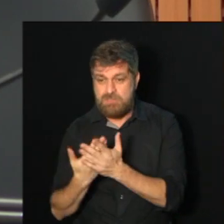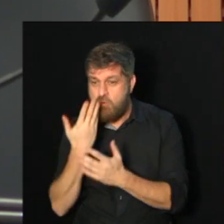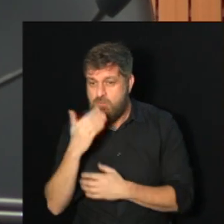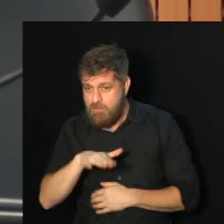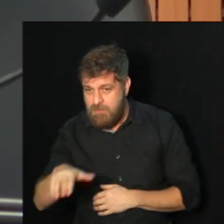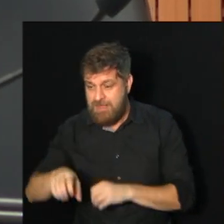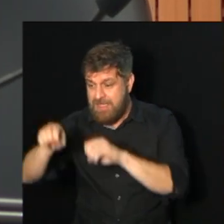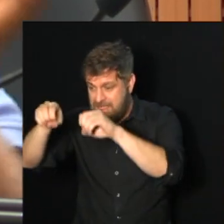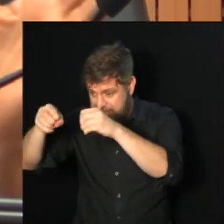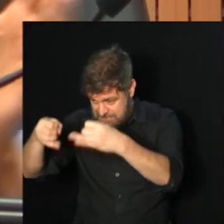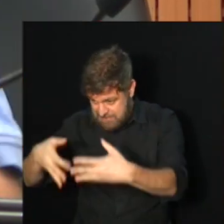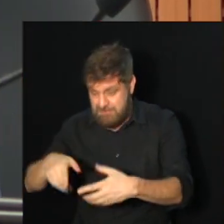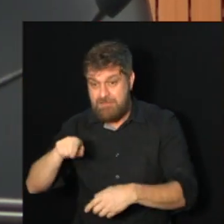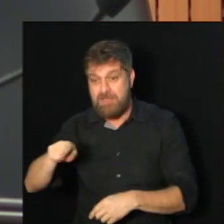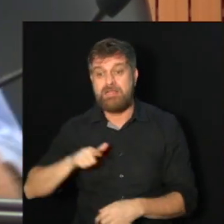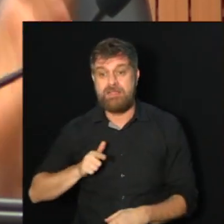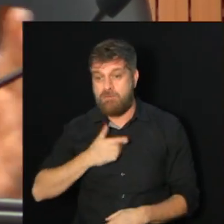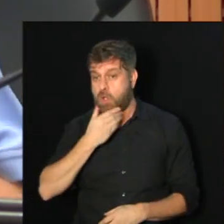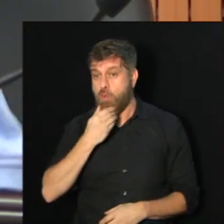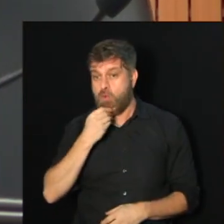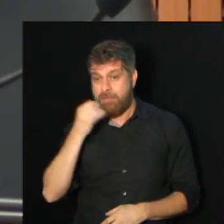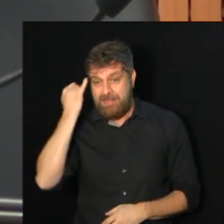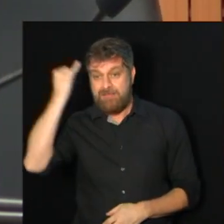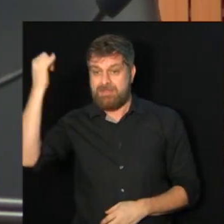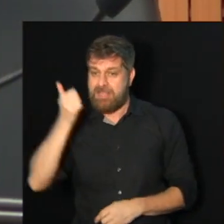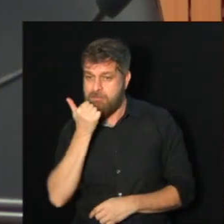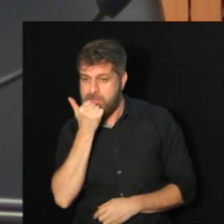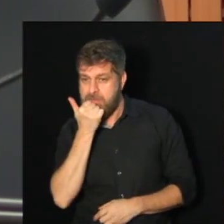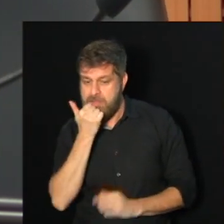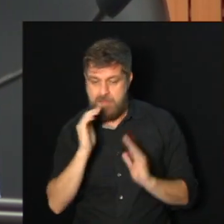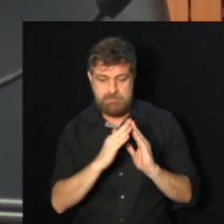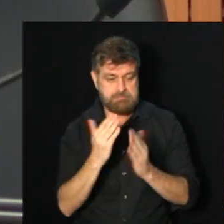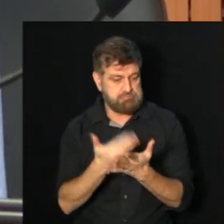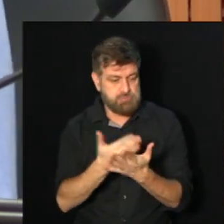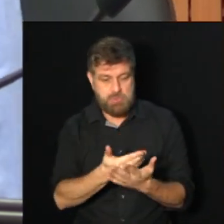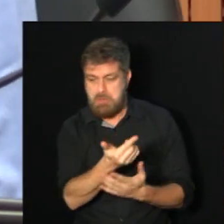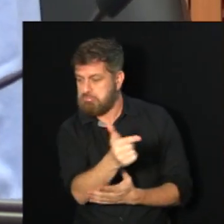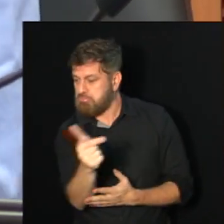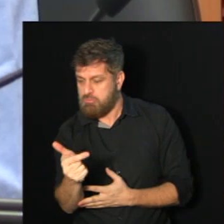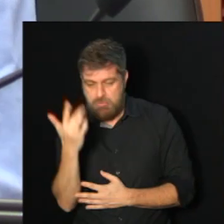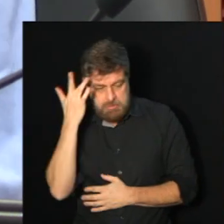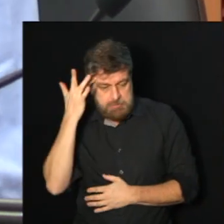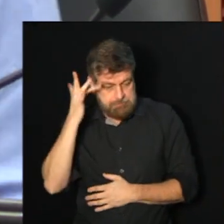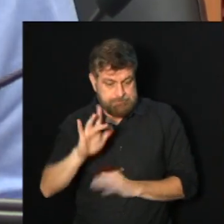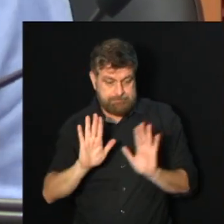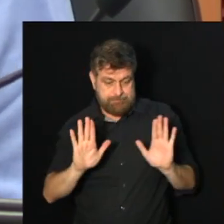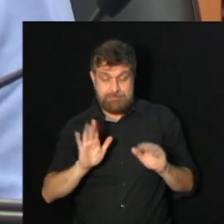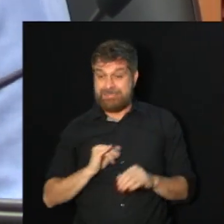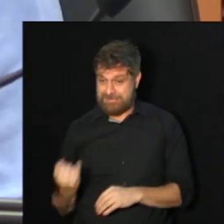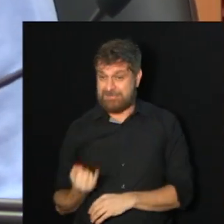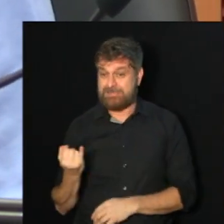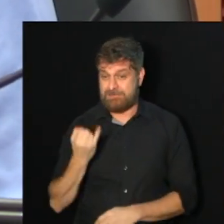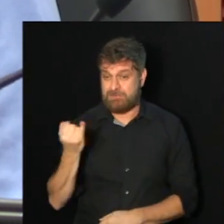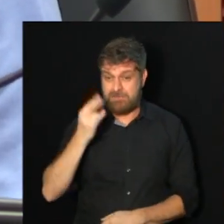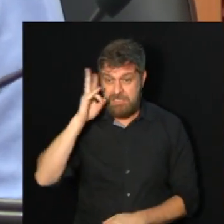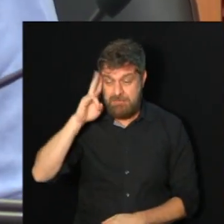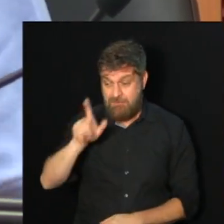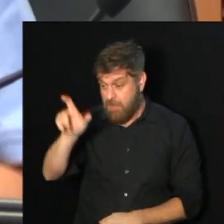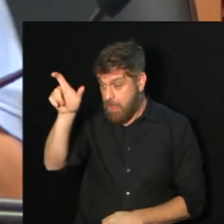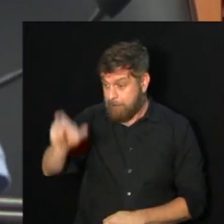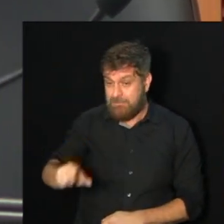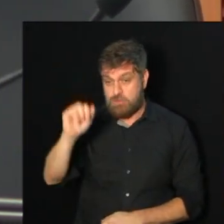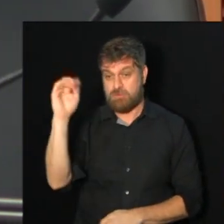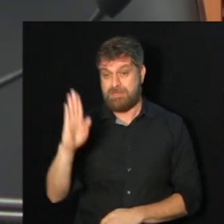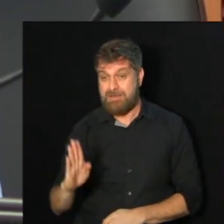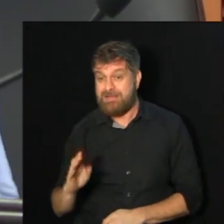Landel de Moura. Não tenho conhecimento de outras escolas que usem esse termo. Seria muito importante, porque foi uma pessoa, era